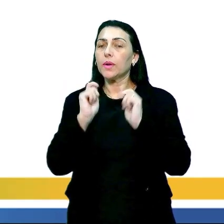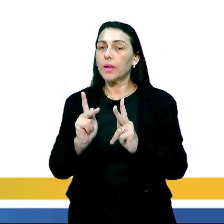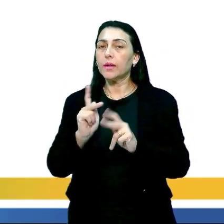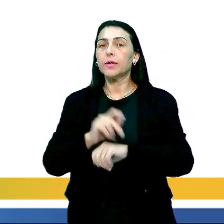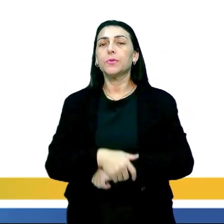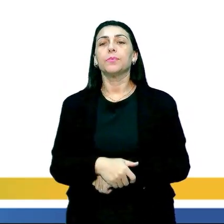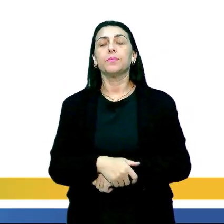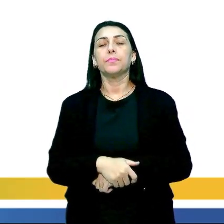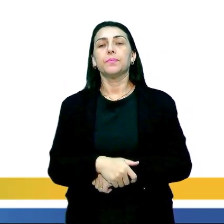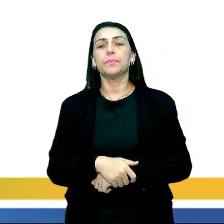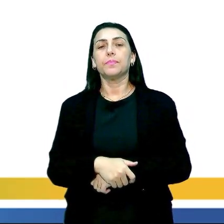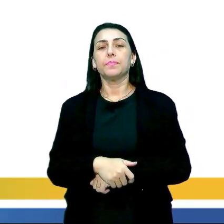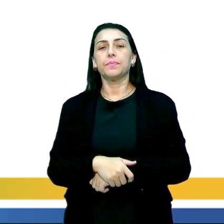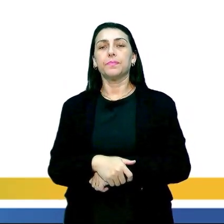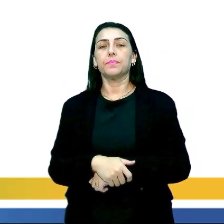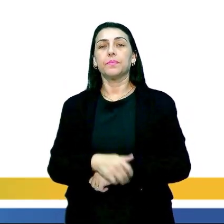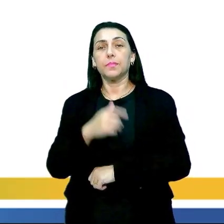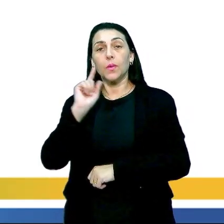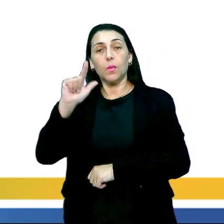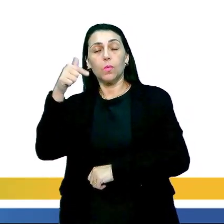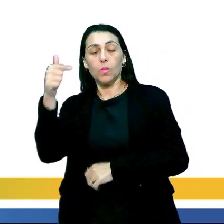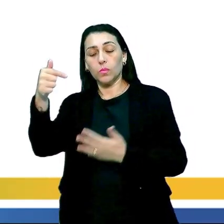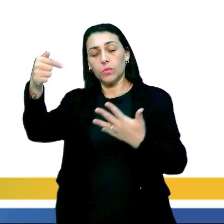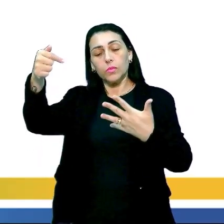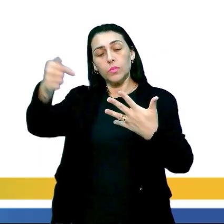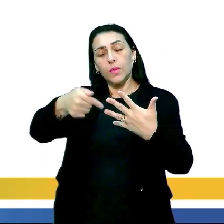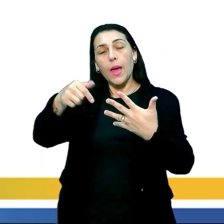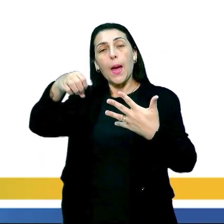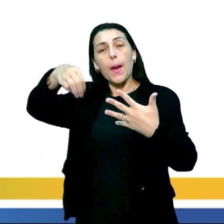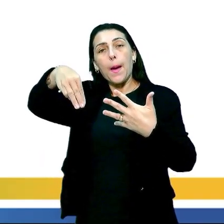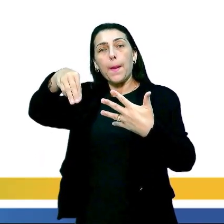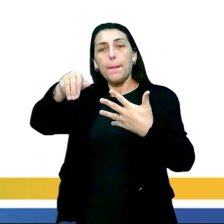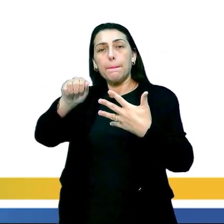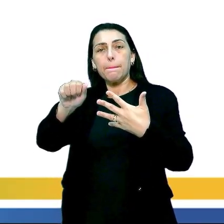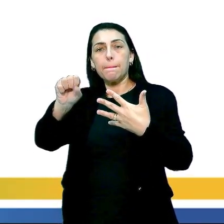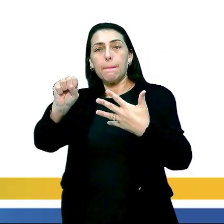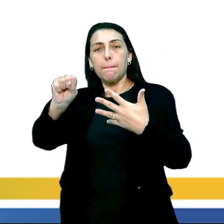pessoal? Vamos então falar de um outro fator